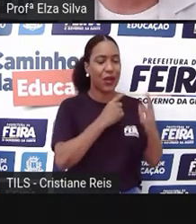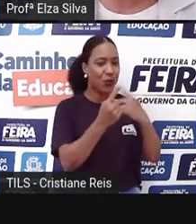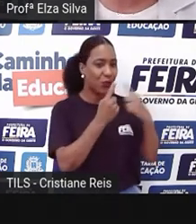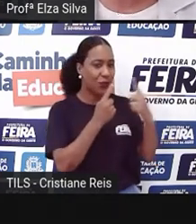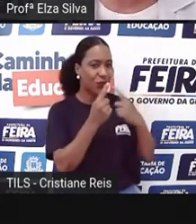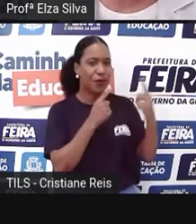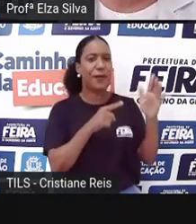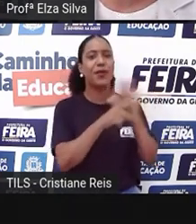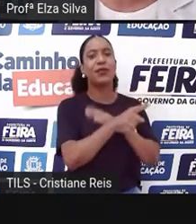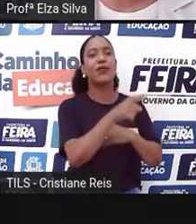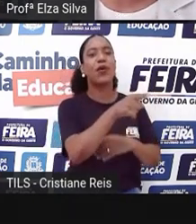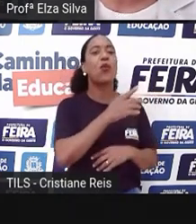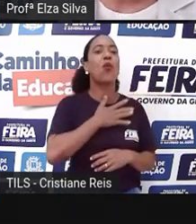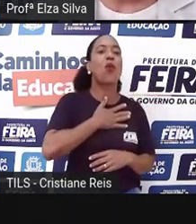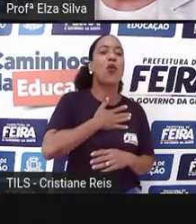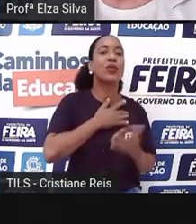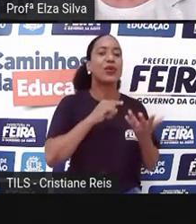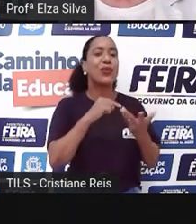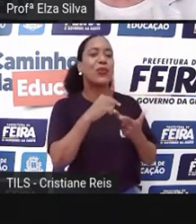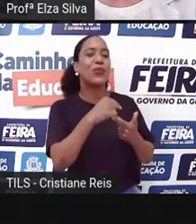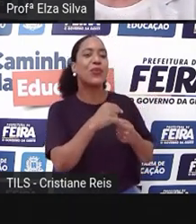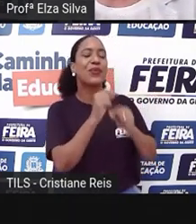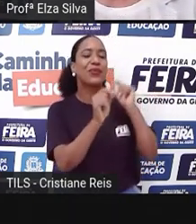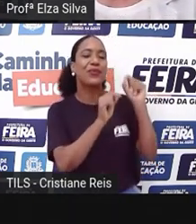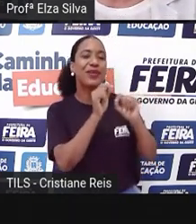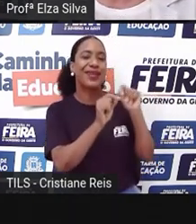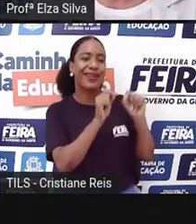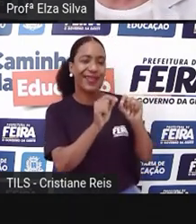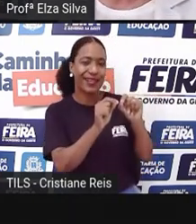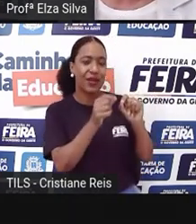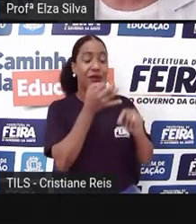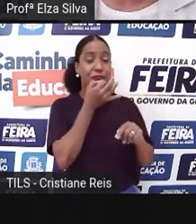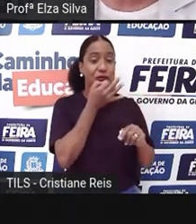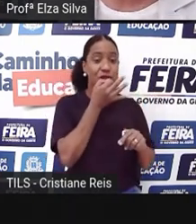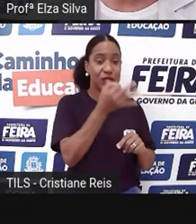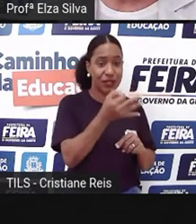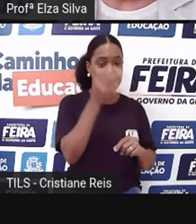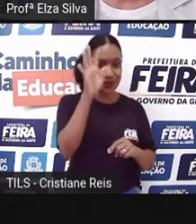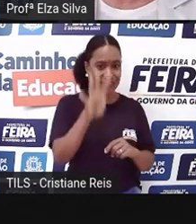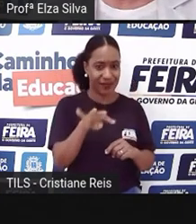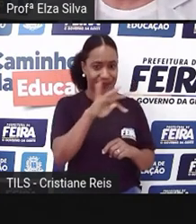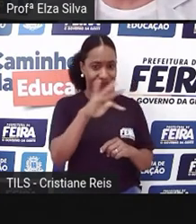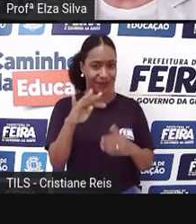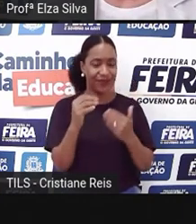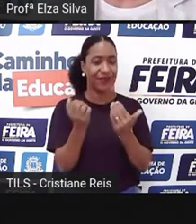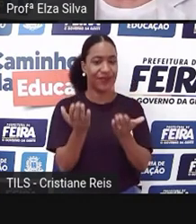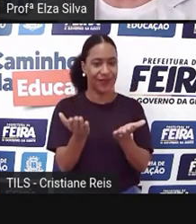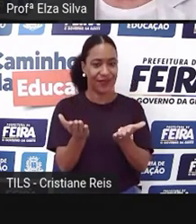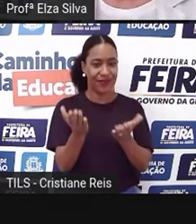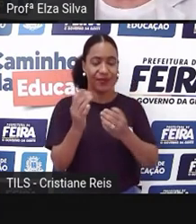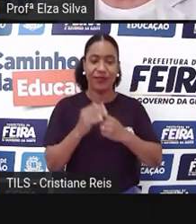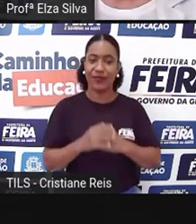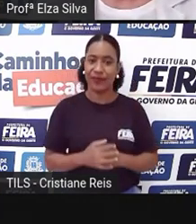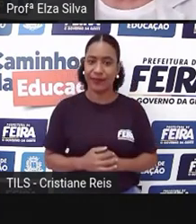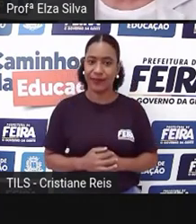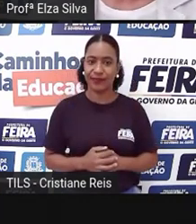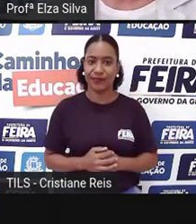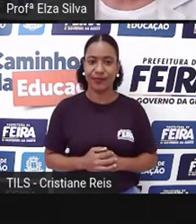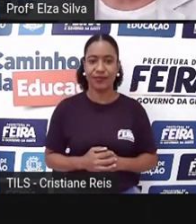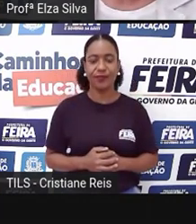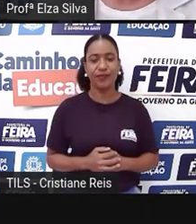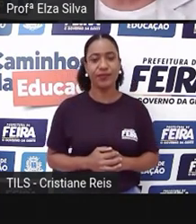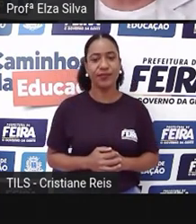eles mais gostam de fazer? Então deixa aqui uma sugestão de uma tabela que diz Let's discover